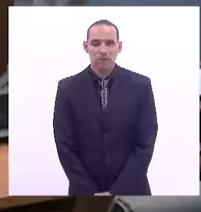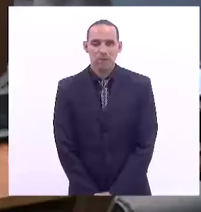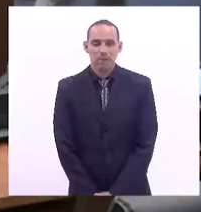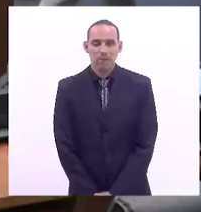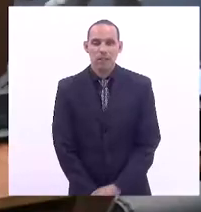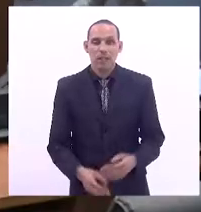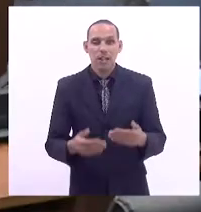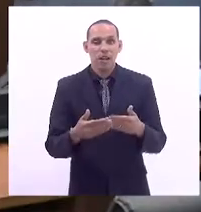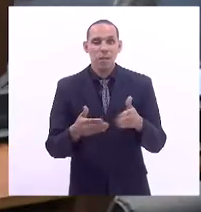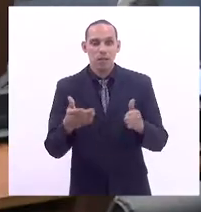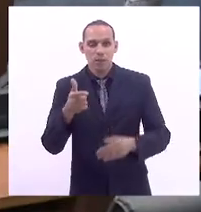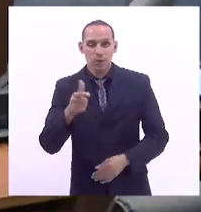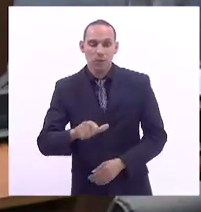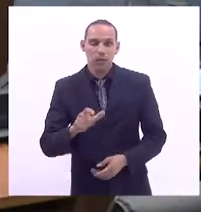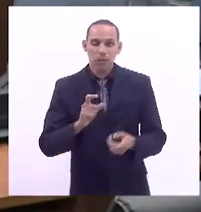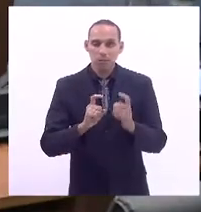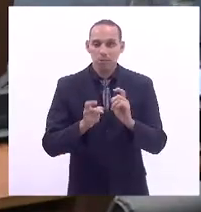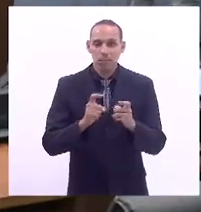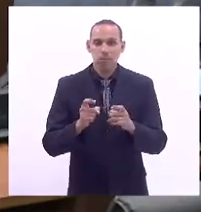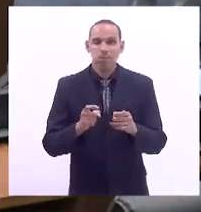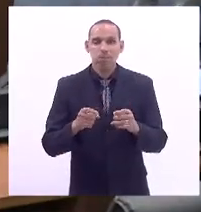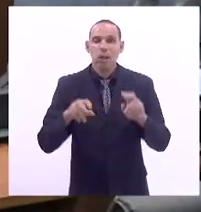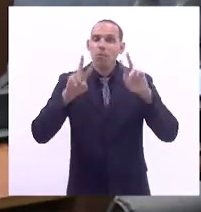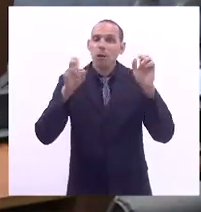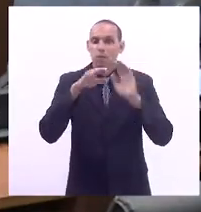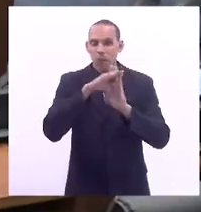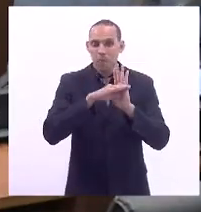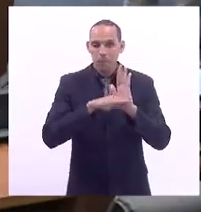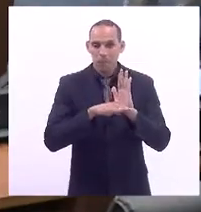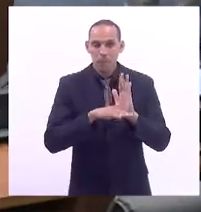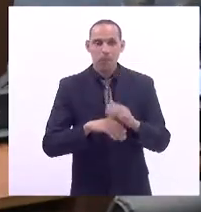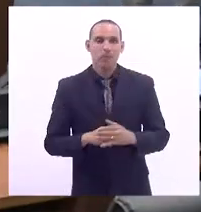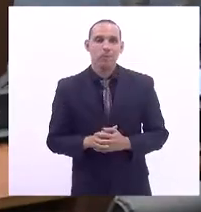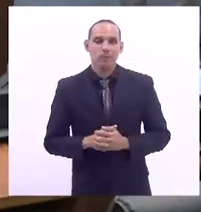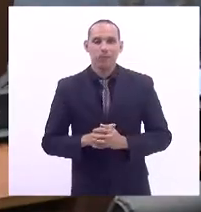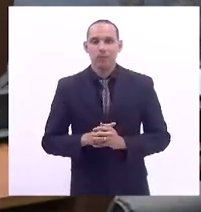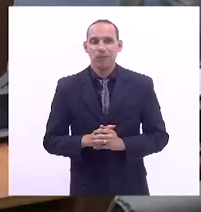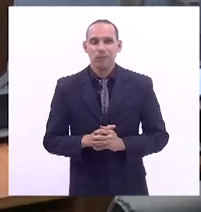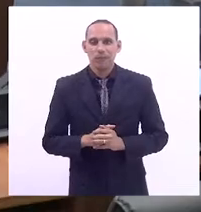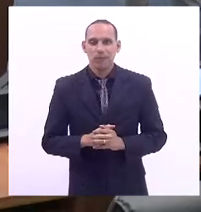e está reaberta a sessão passa-se a ordem do dia